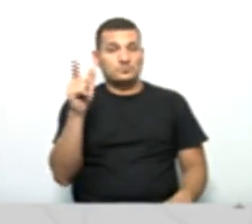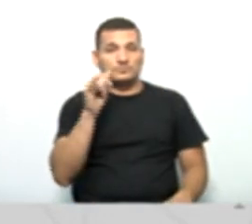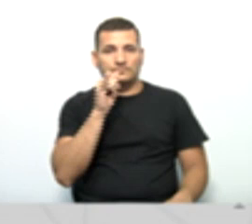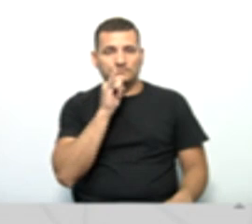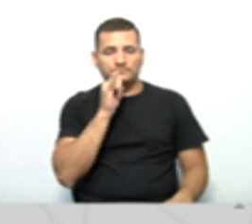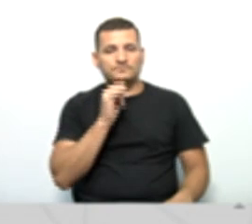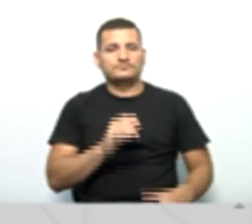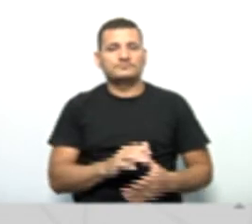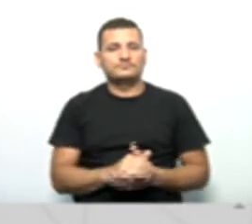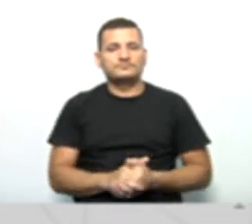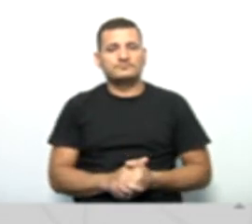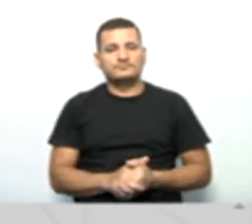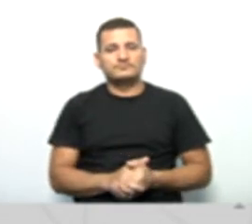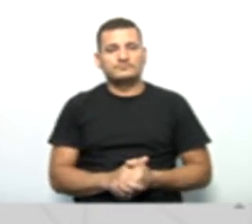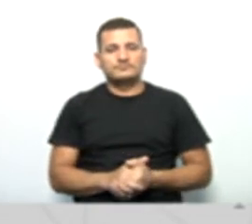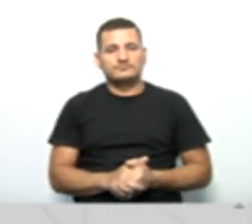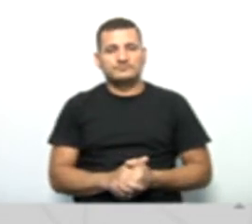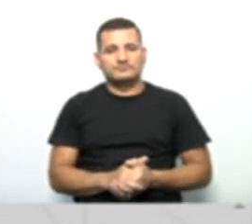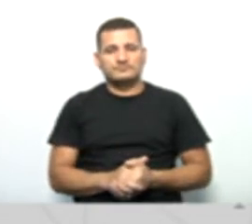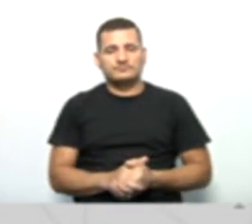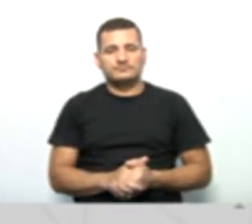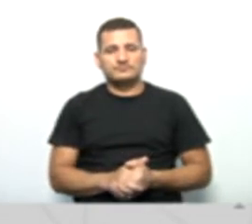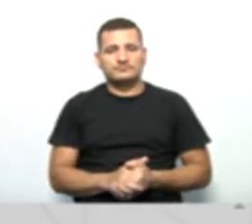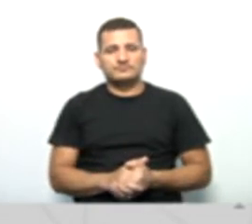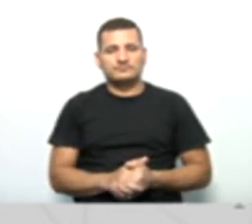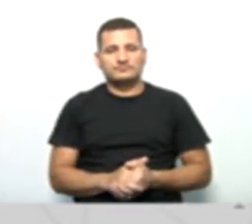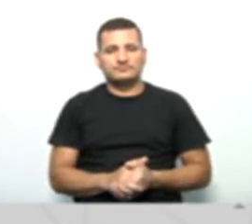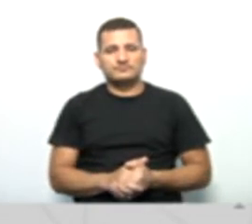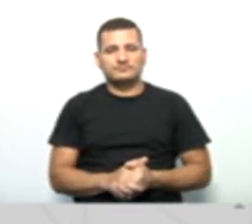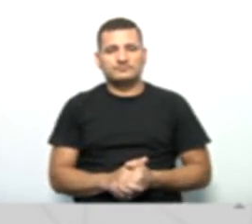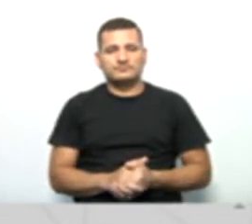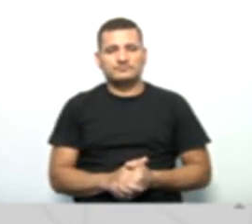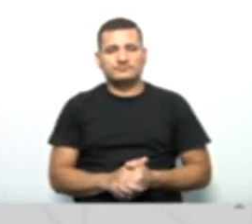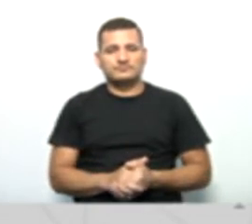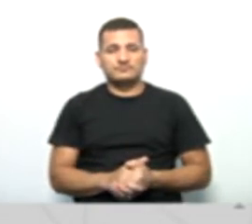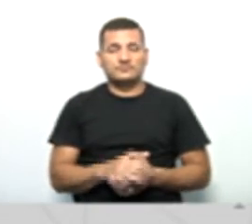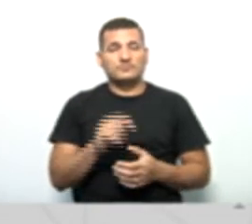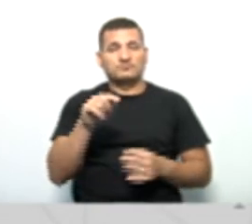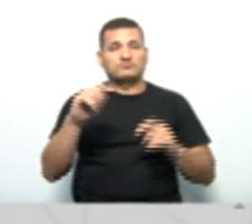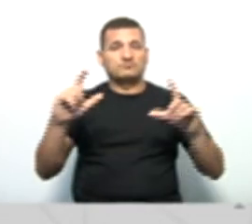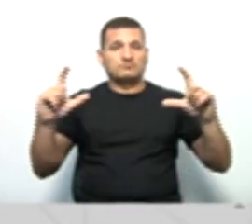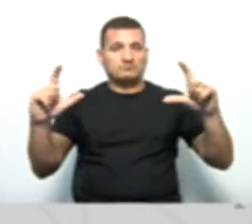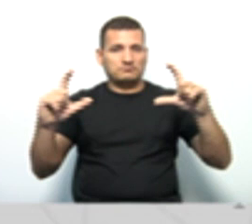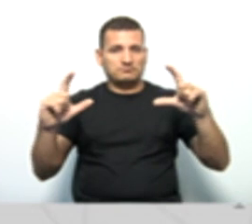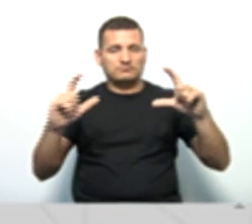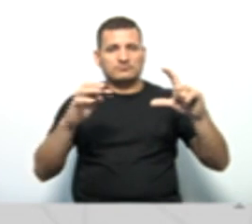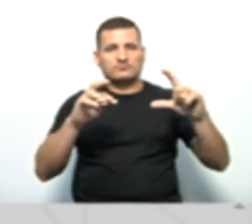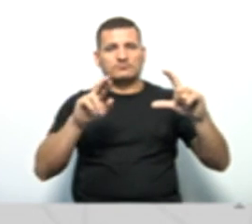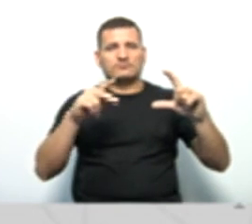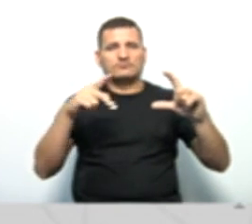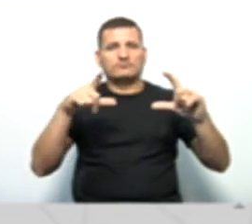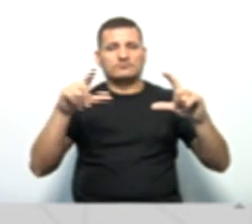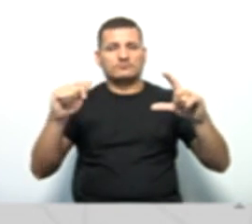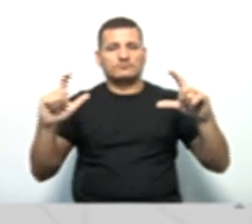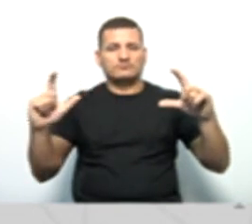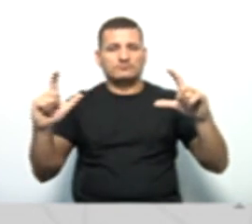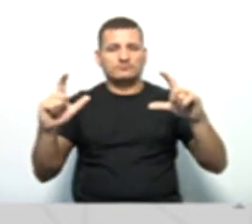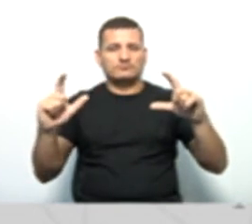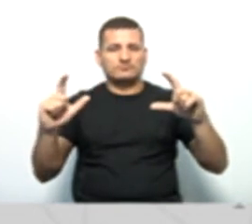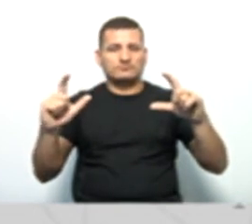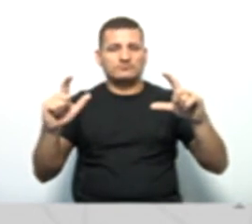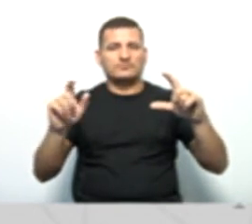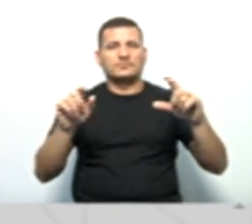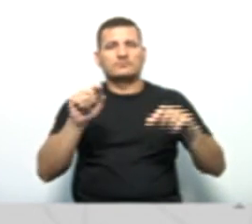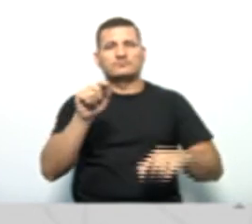que é o seguinte. Observe aqui, ó. É uma tupla, né? E observe que ele está puxando um